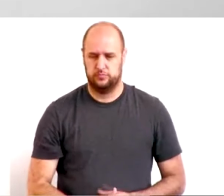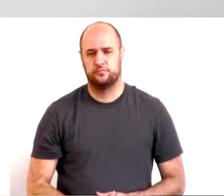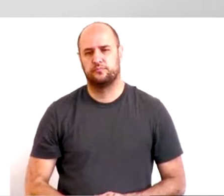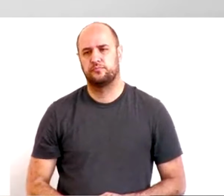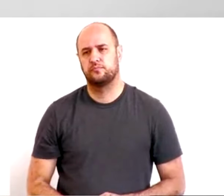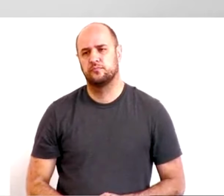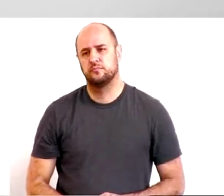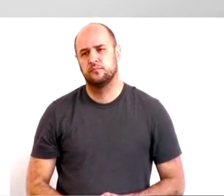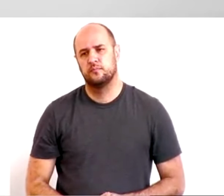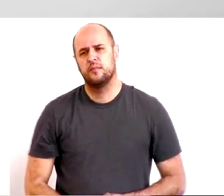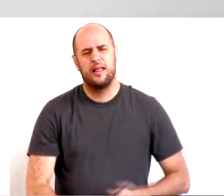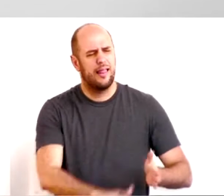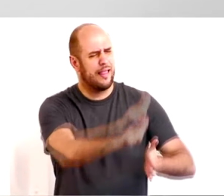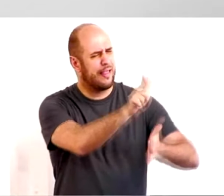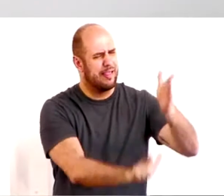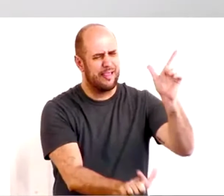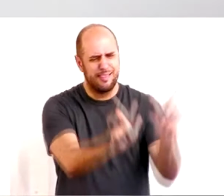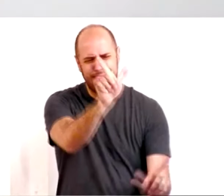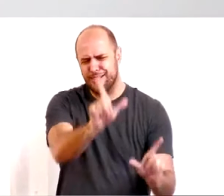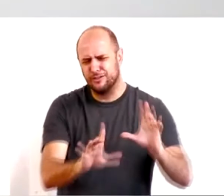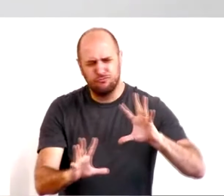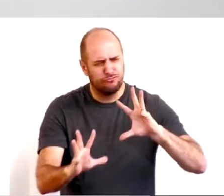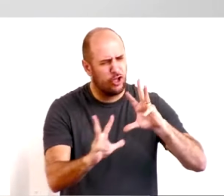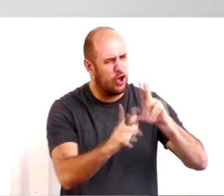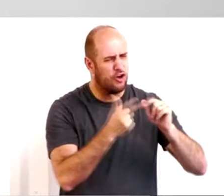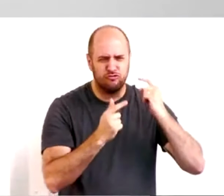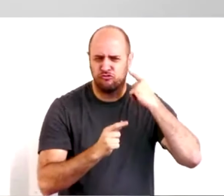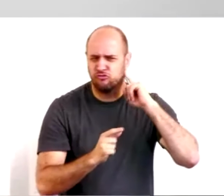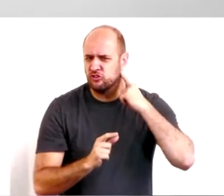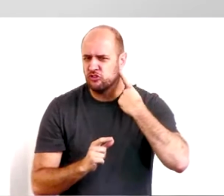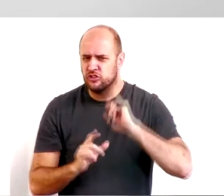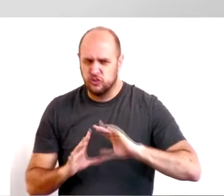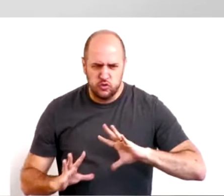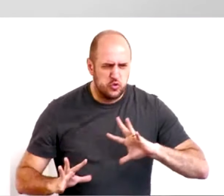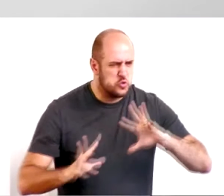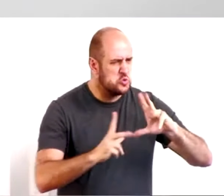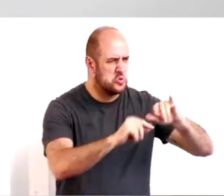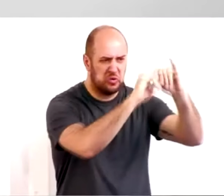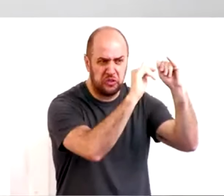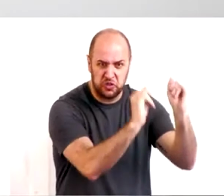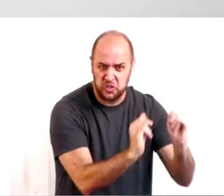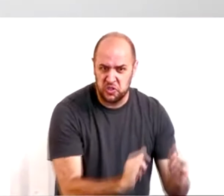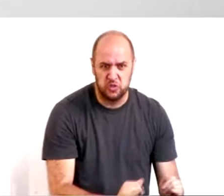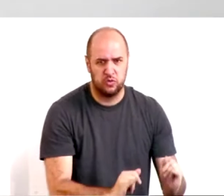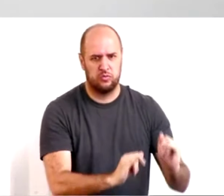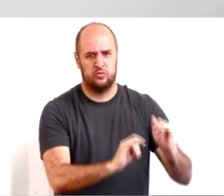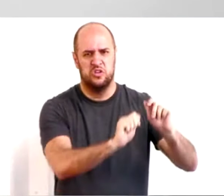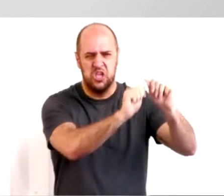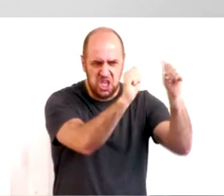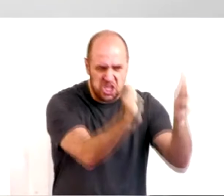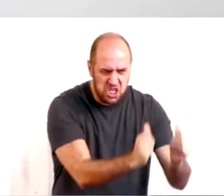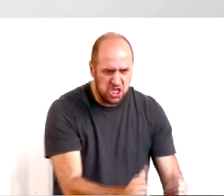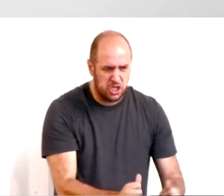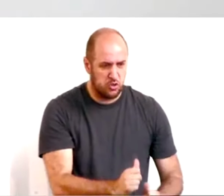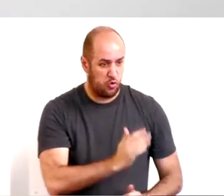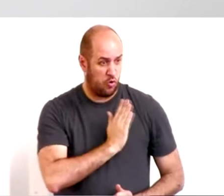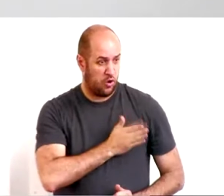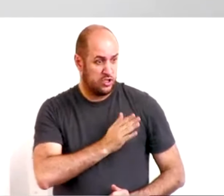Eu os purificarei de todas as suas impurezas e todos os seus ídolos. Eu lhes darei um